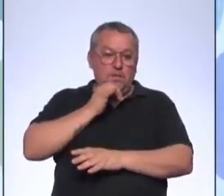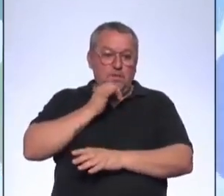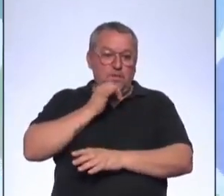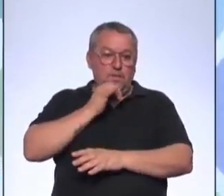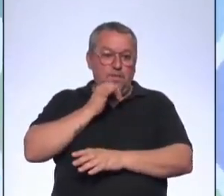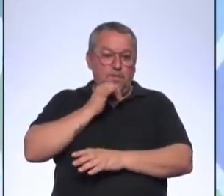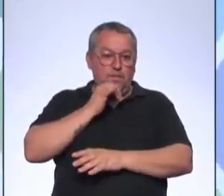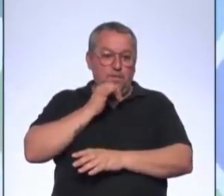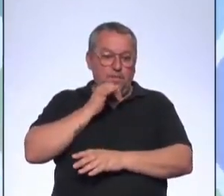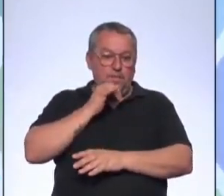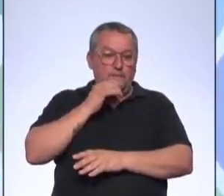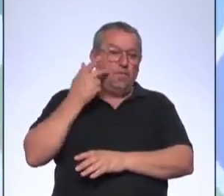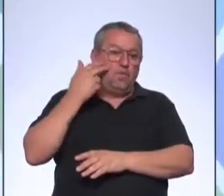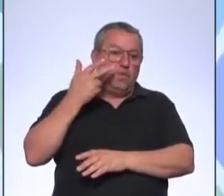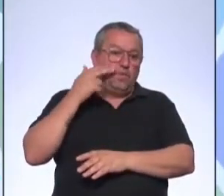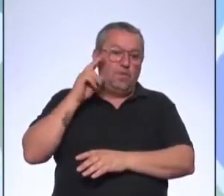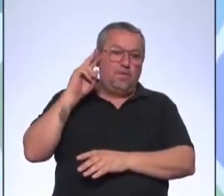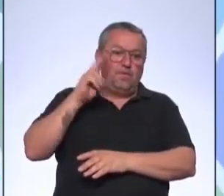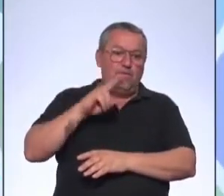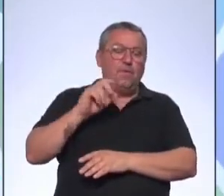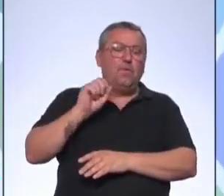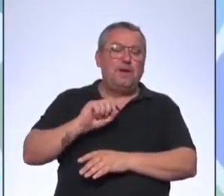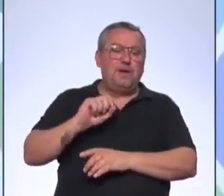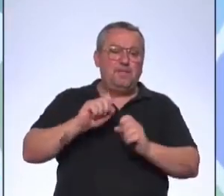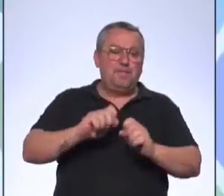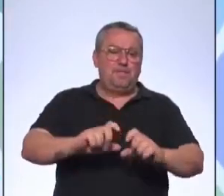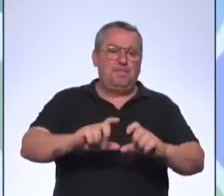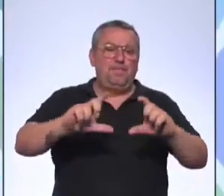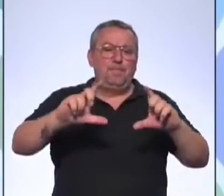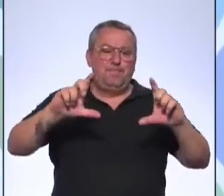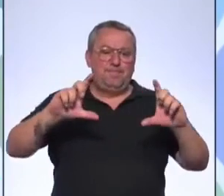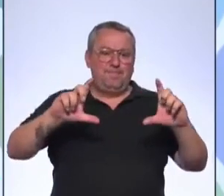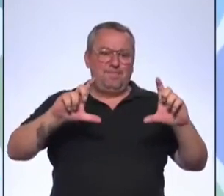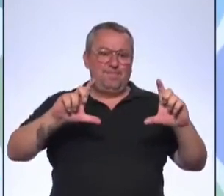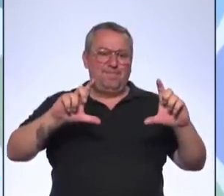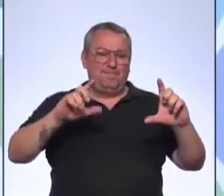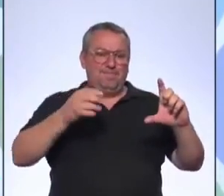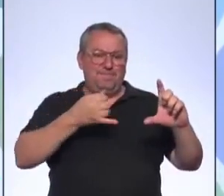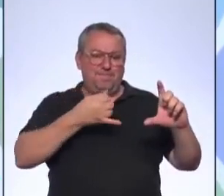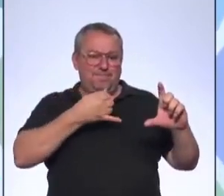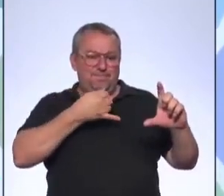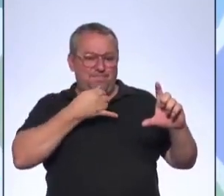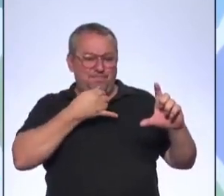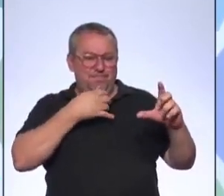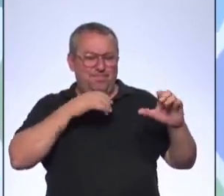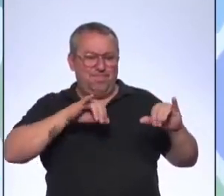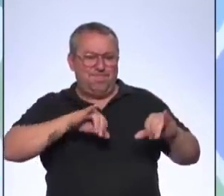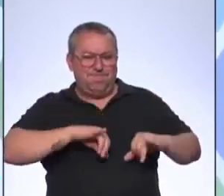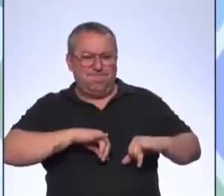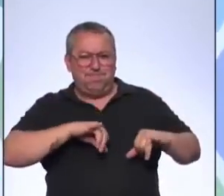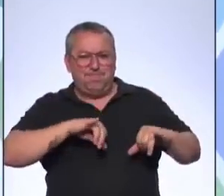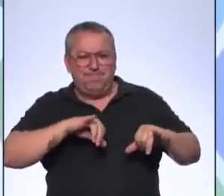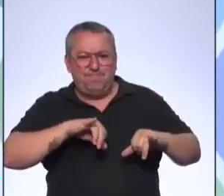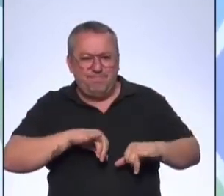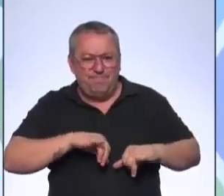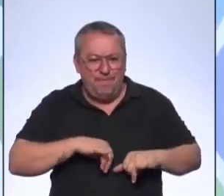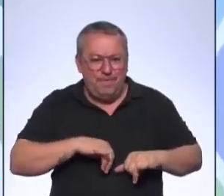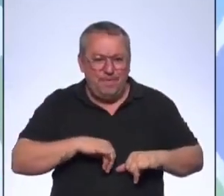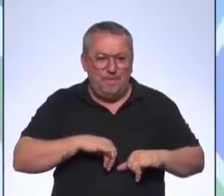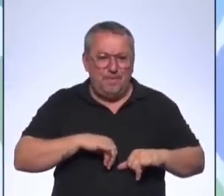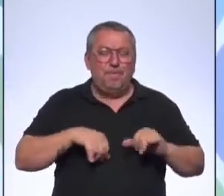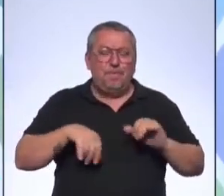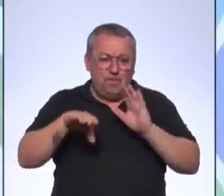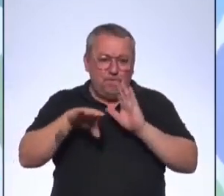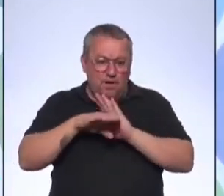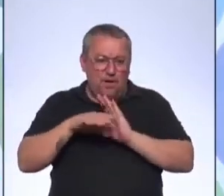nós geralmente olhamos aquelas imagens drásticas, tristes, que geralmente chegam